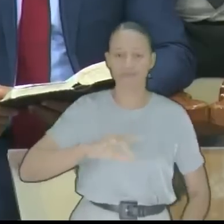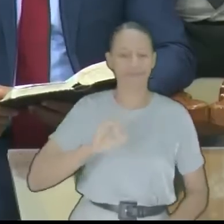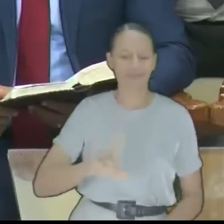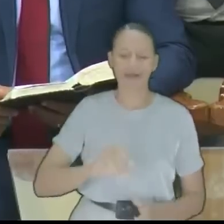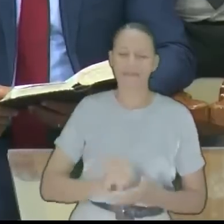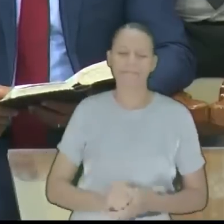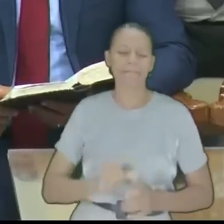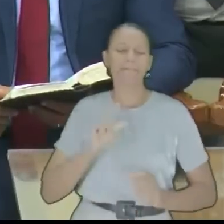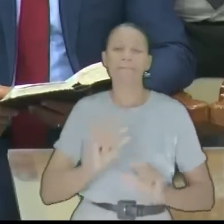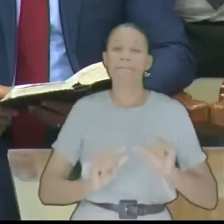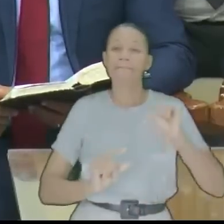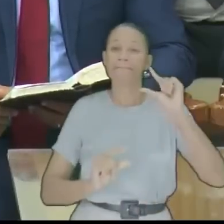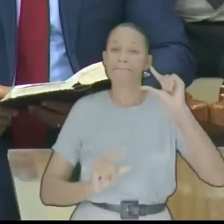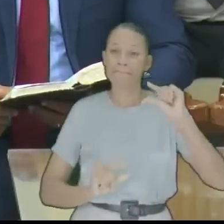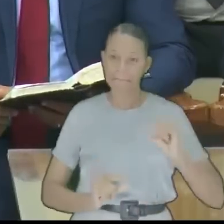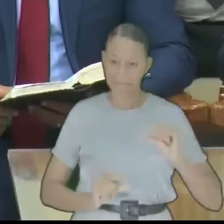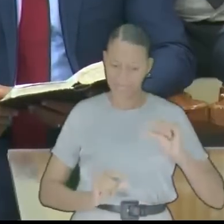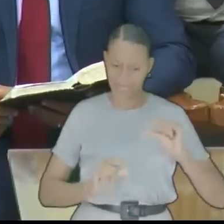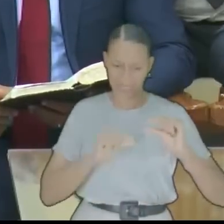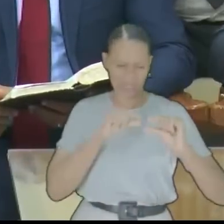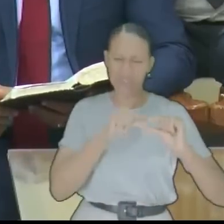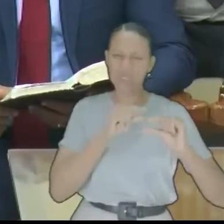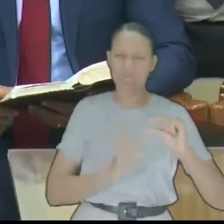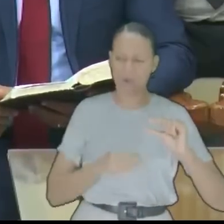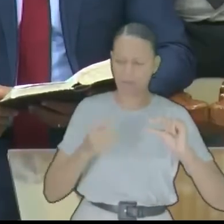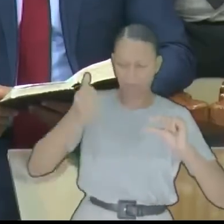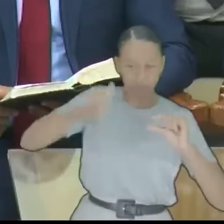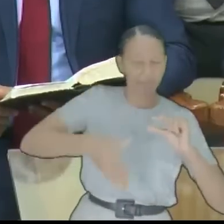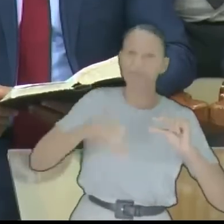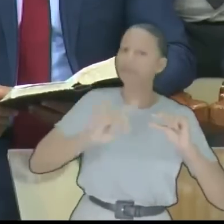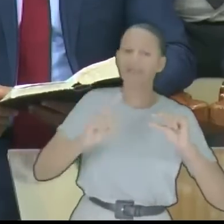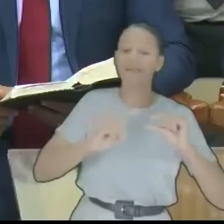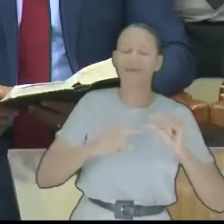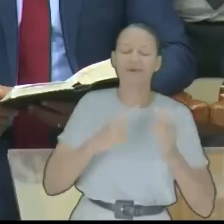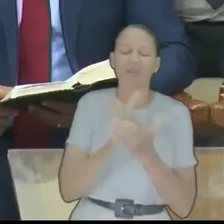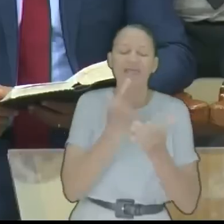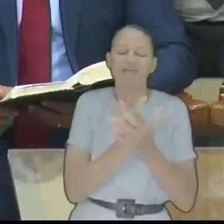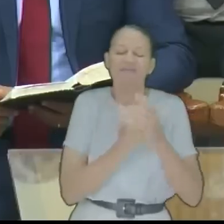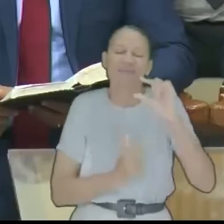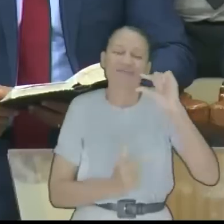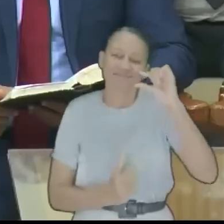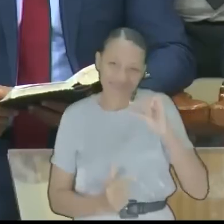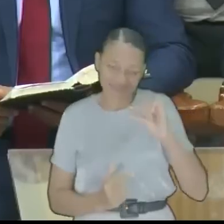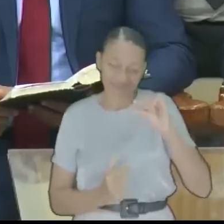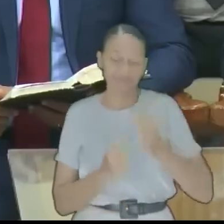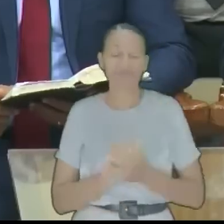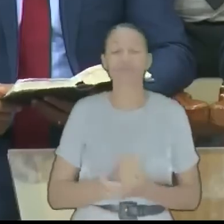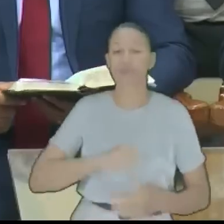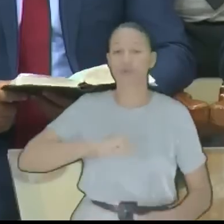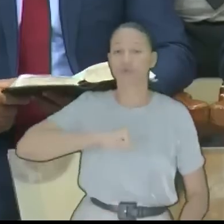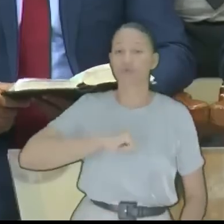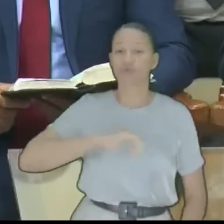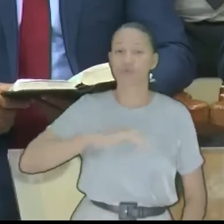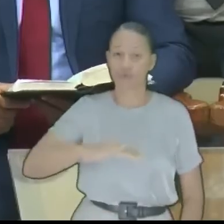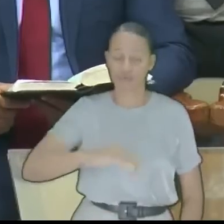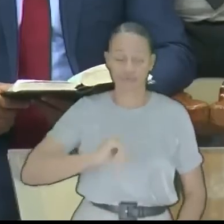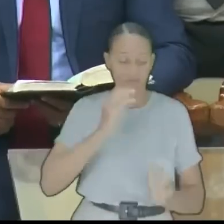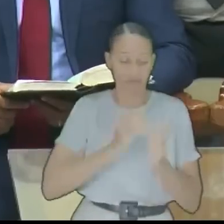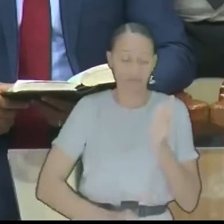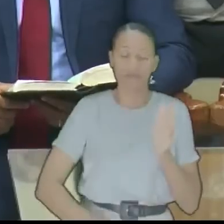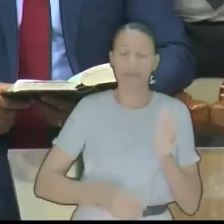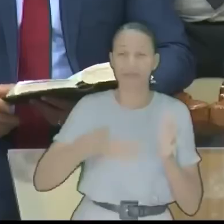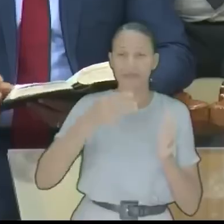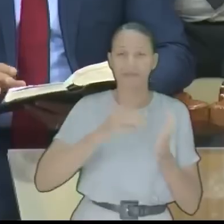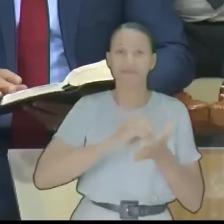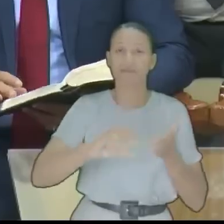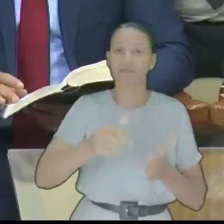importância, mas menor no volume do livro. Profeta Joel, capítulo 3, versículo